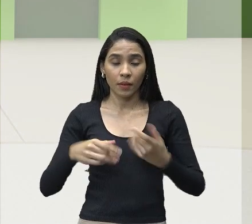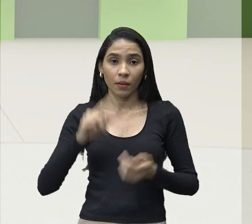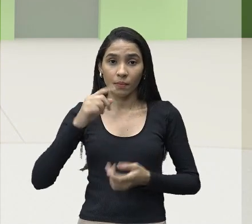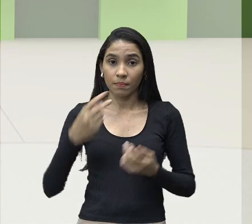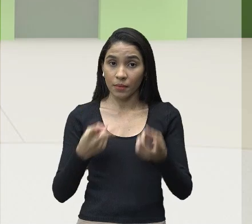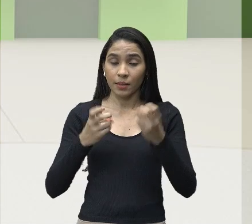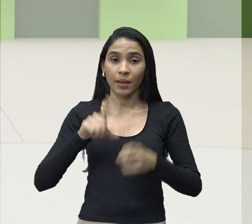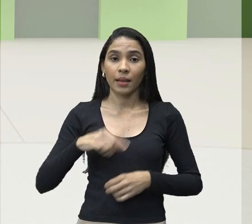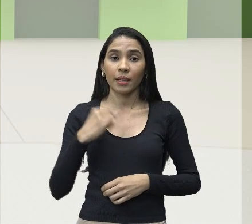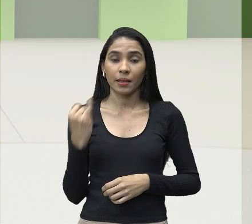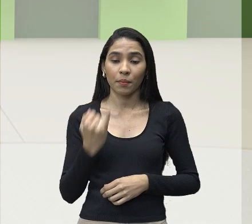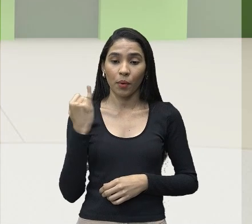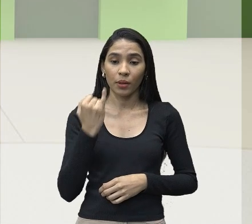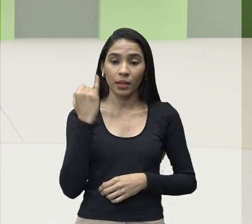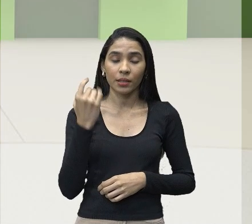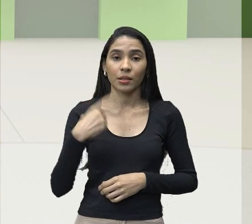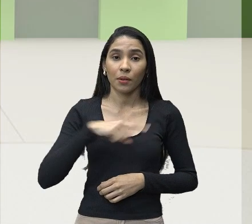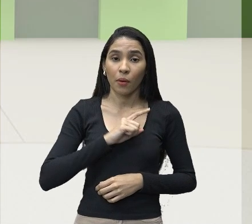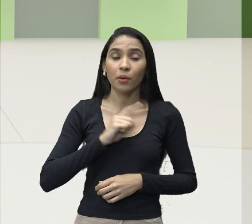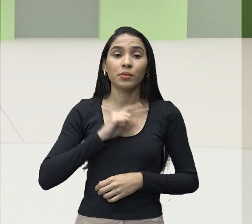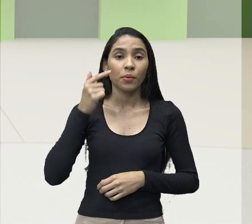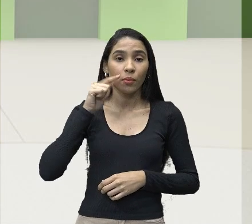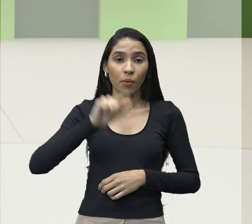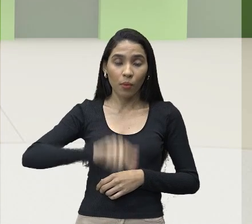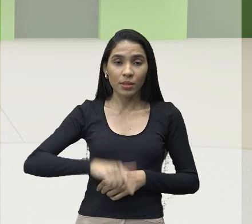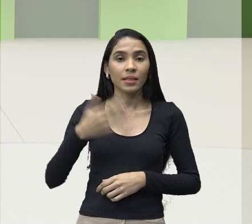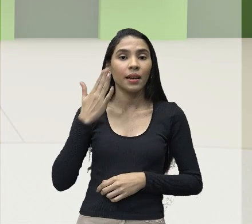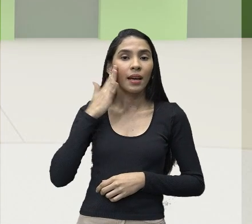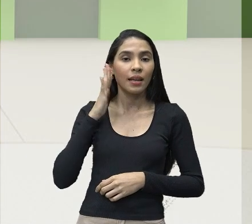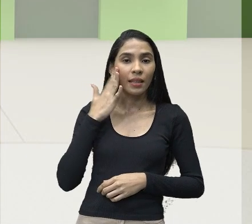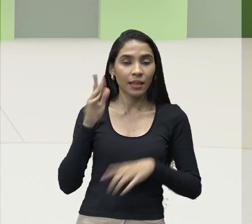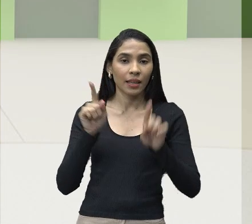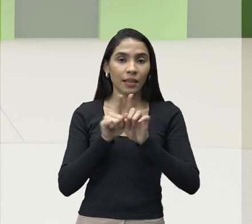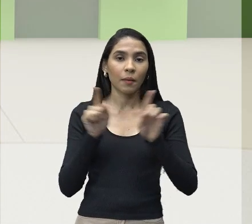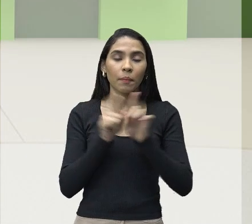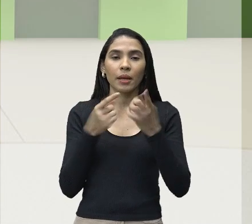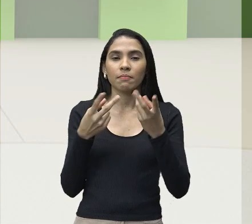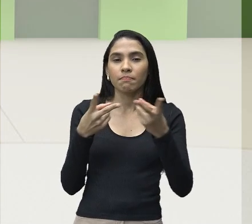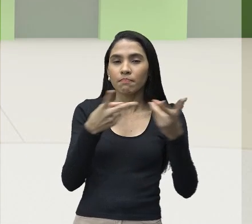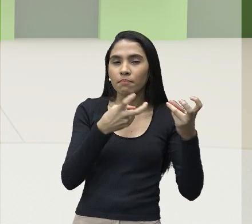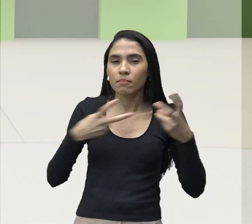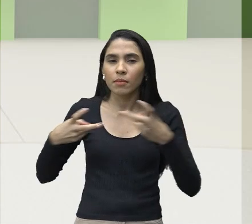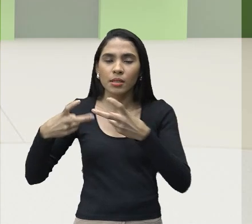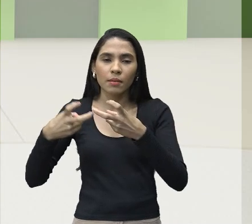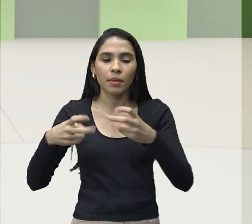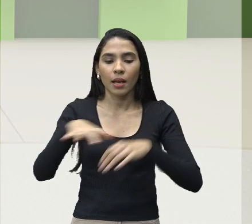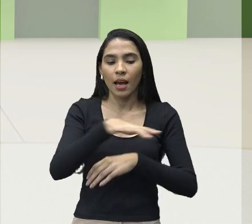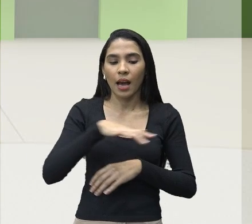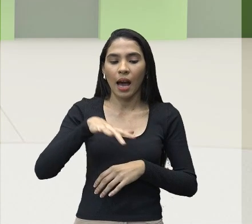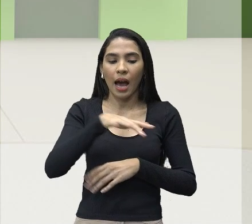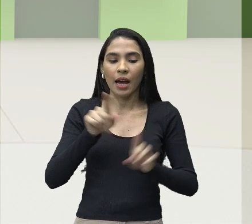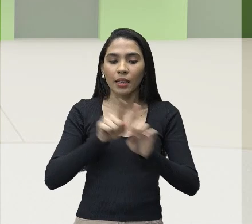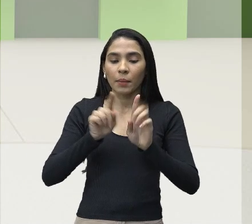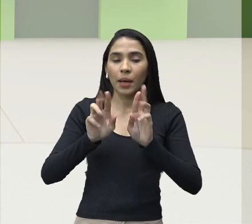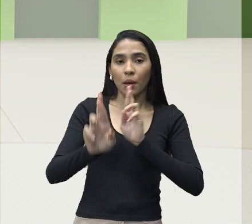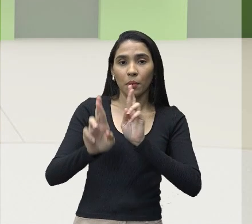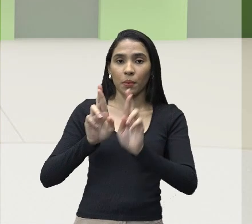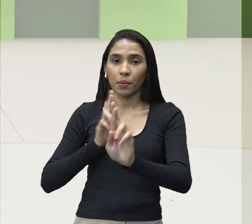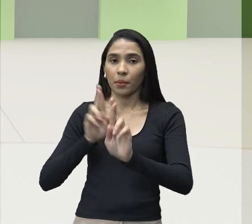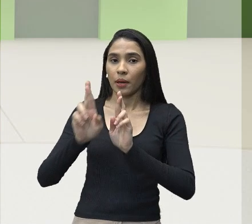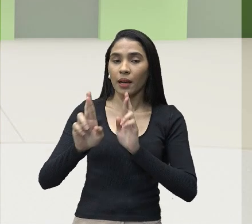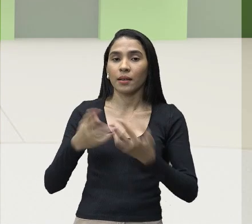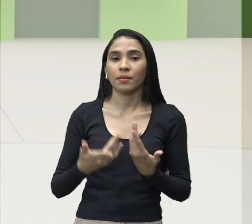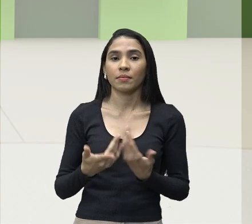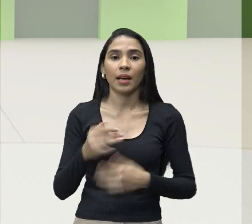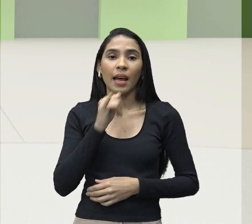importância dela para que a gente consiga compreender, perceber o ambiente, ter resposta a estímulos externos quando a